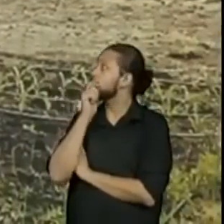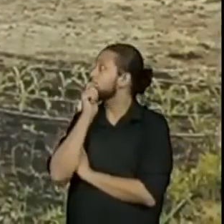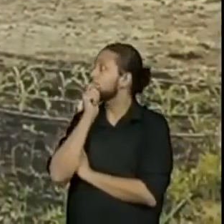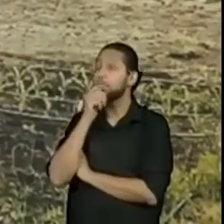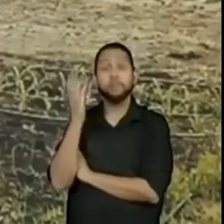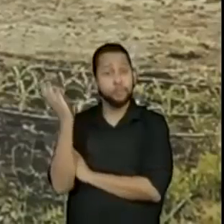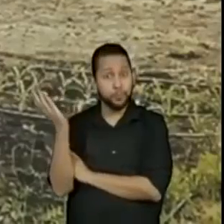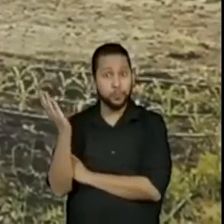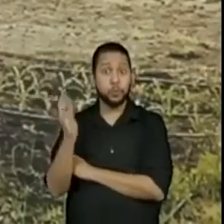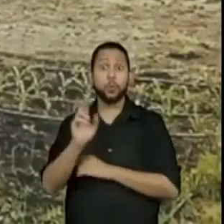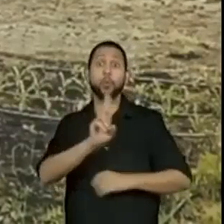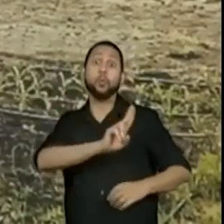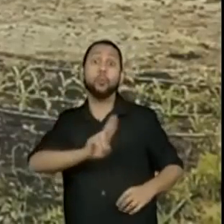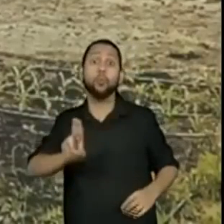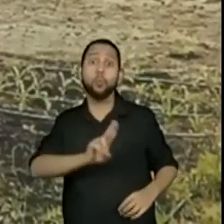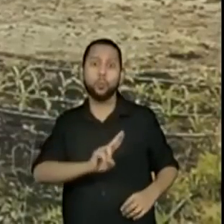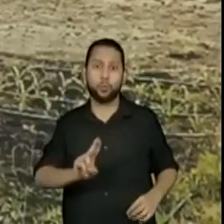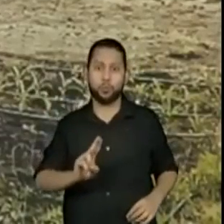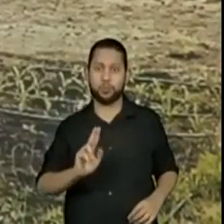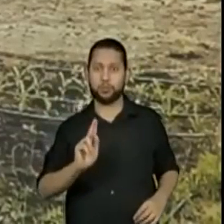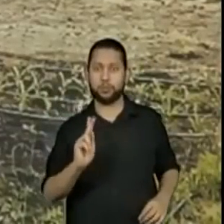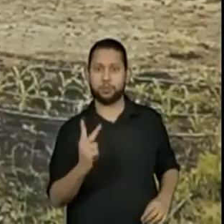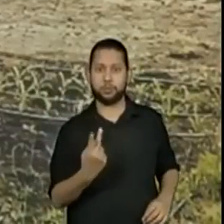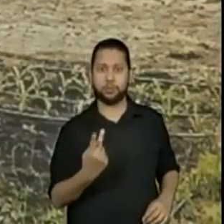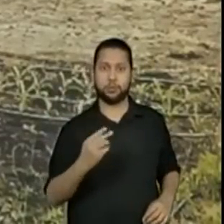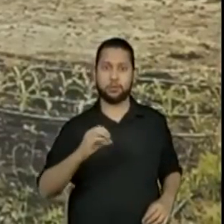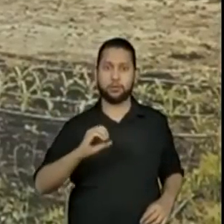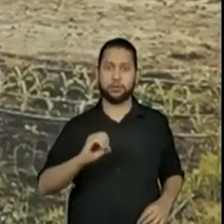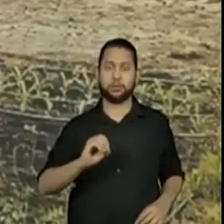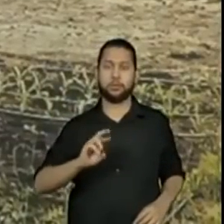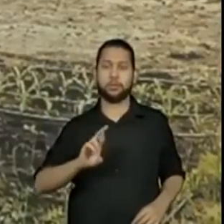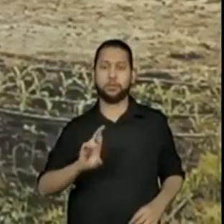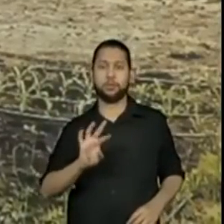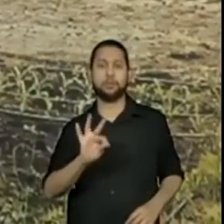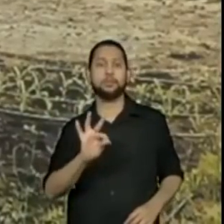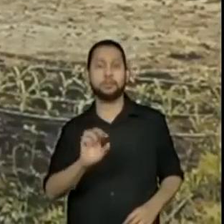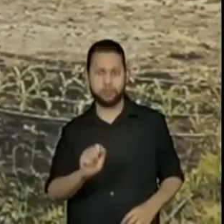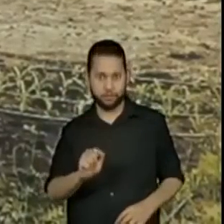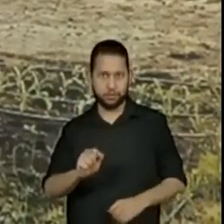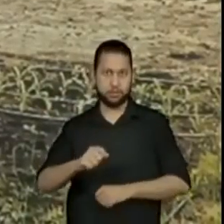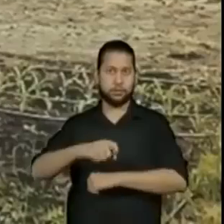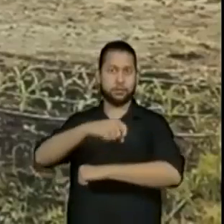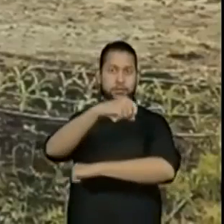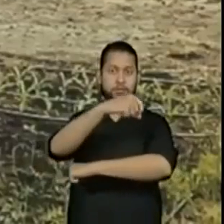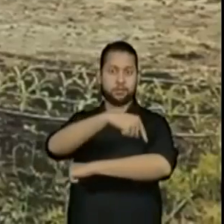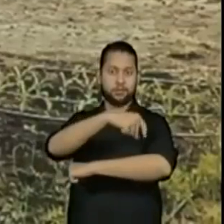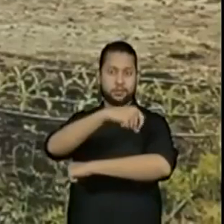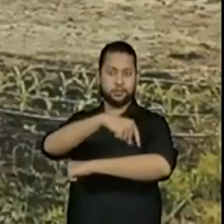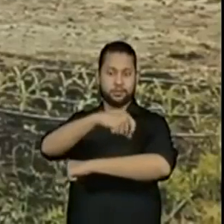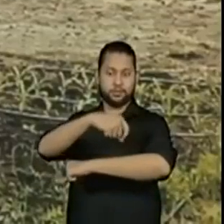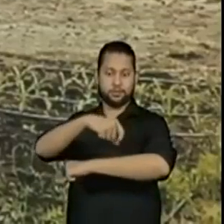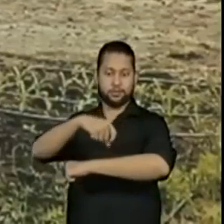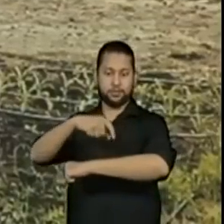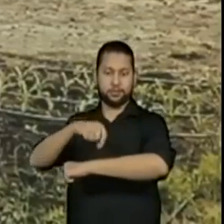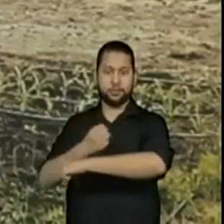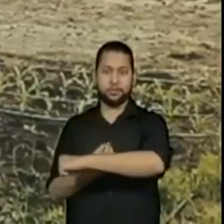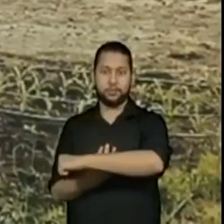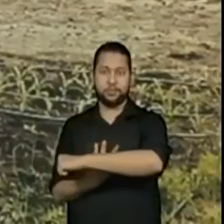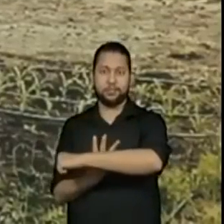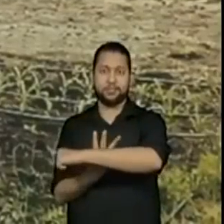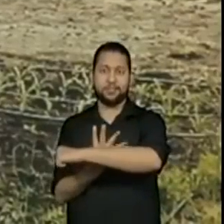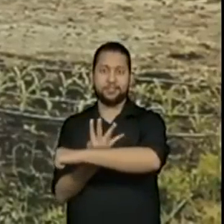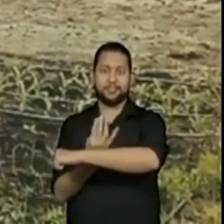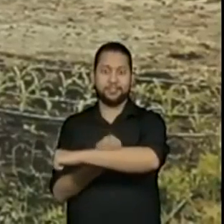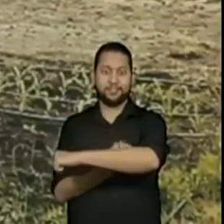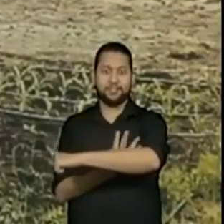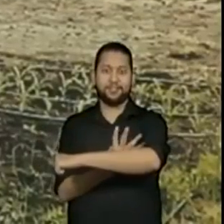horta a gente já observa uma horta não é eu quero destacar aqui na